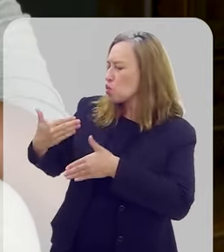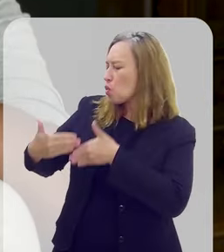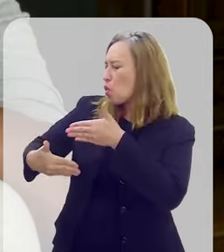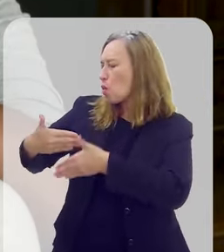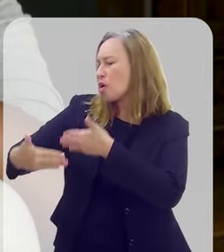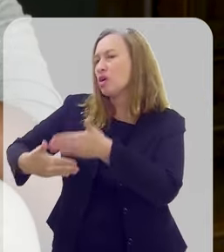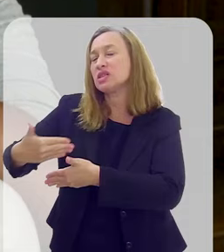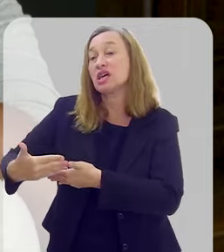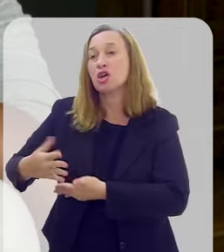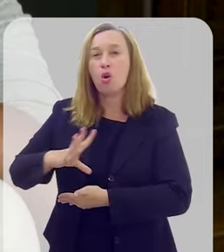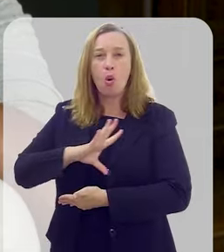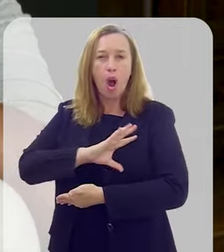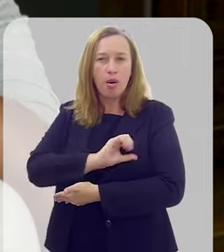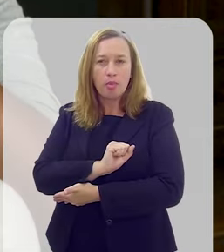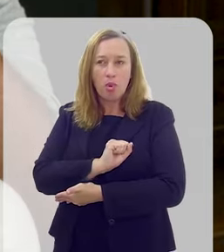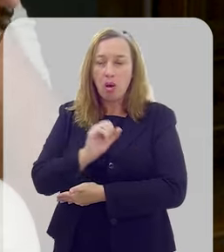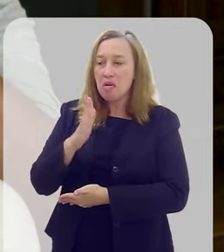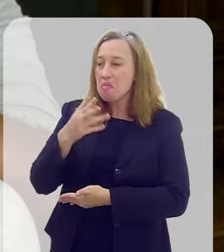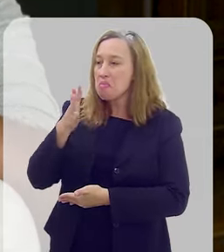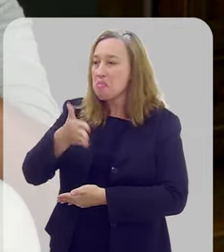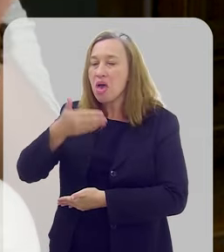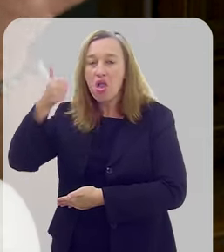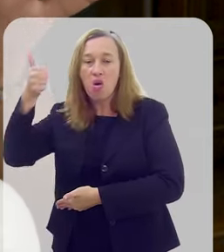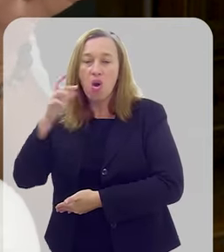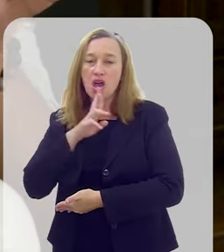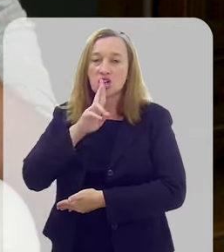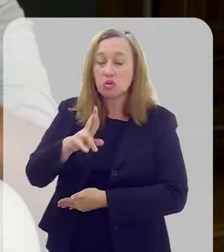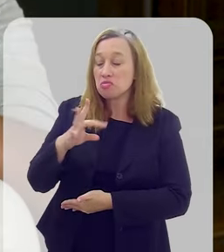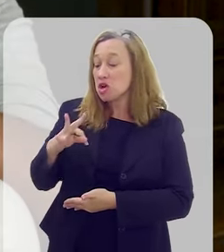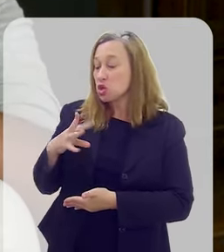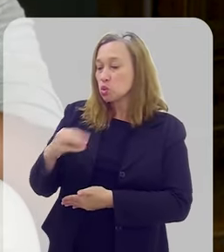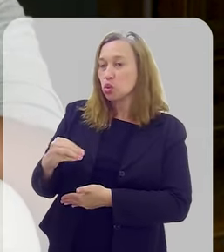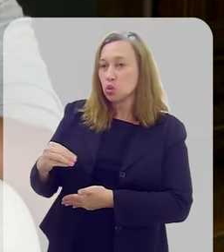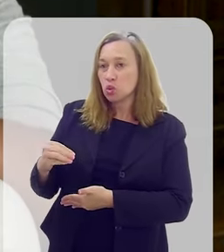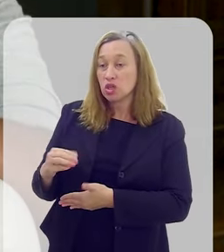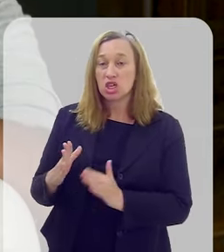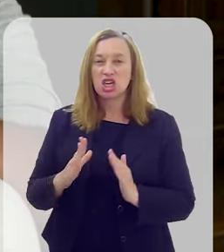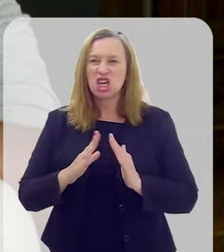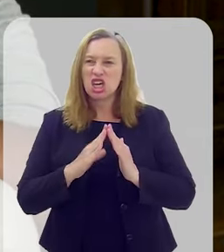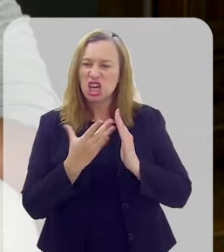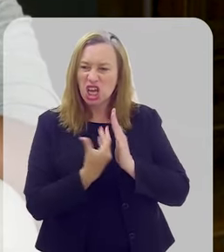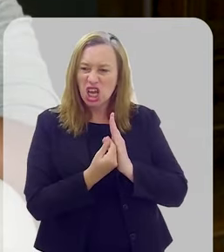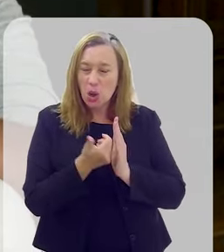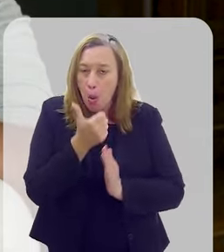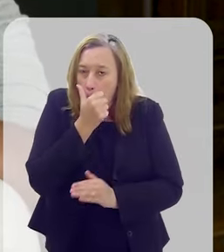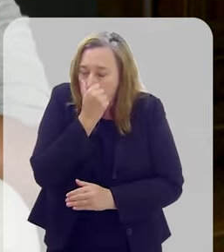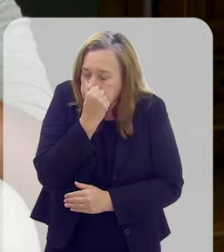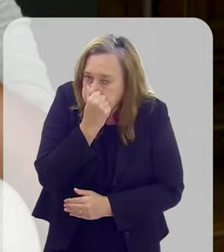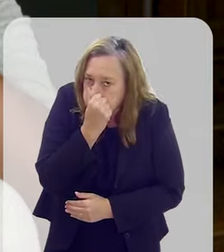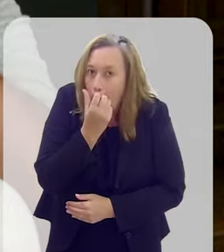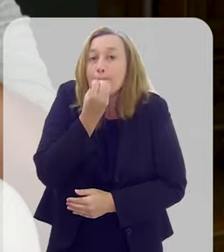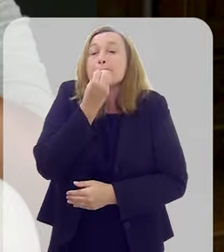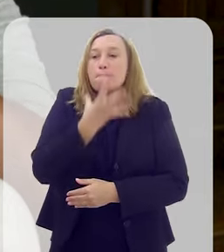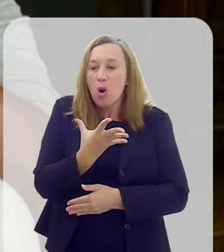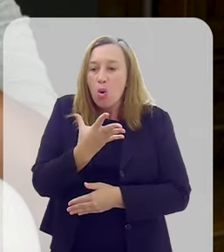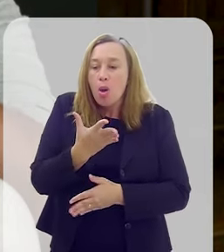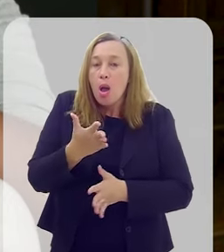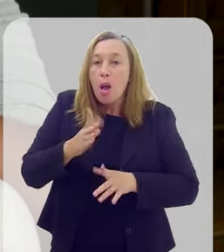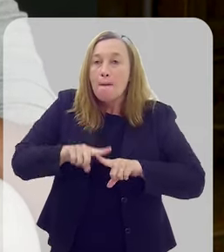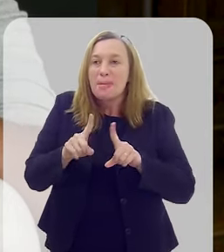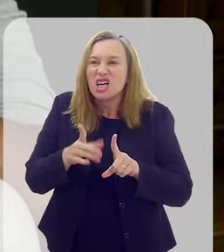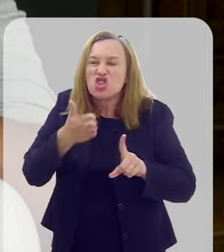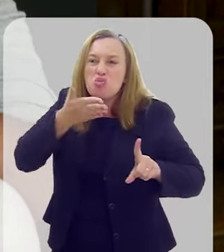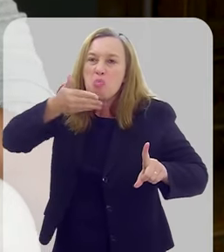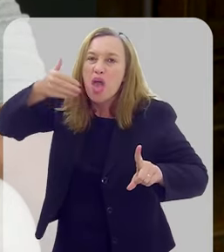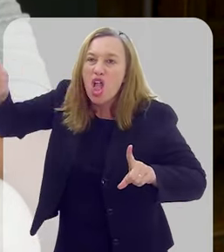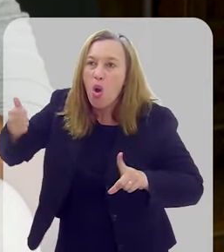todo esse processo O amor é a maior resposta para todas as coisas igreja cheia é bom mas